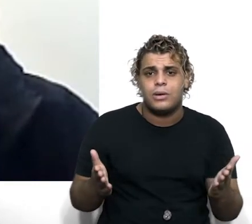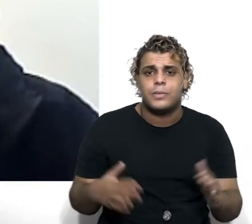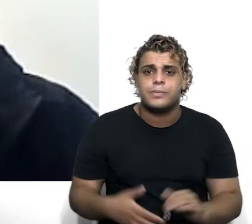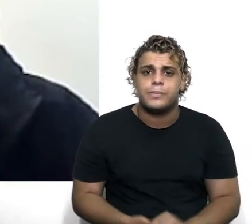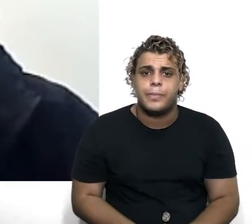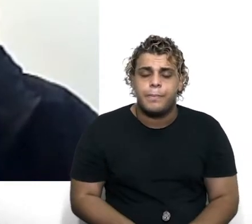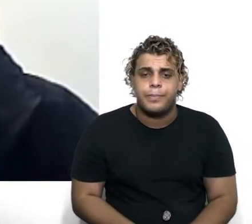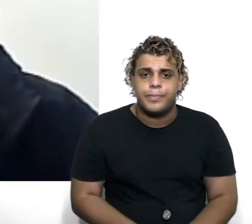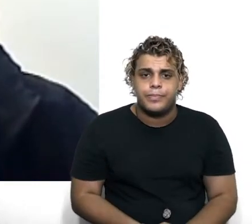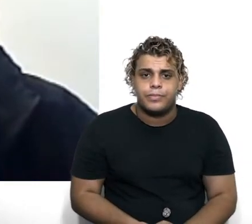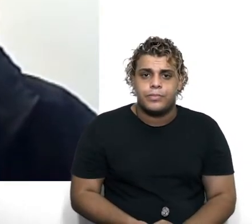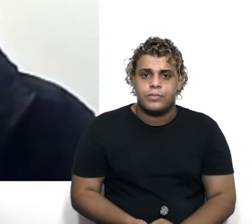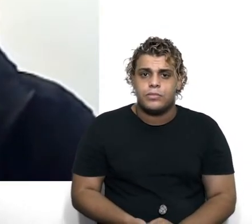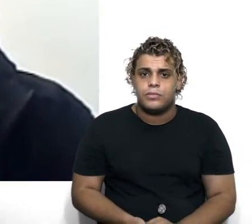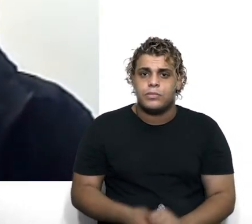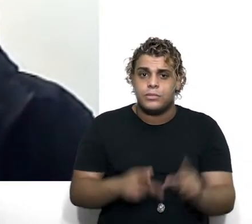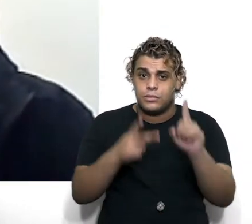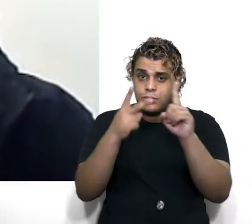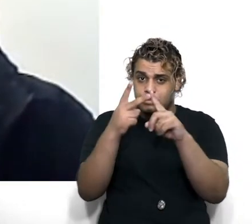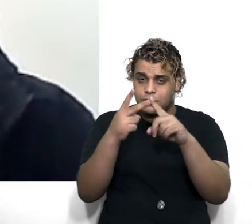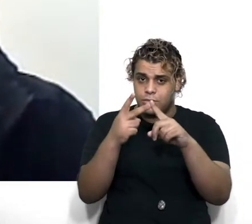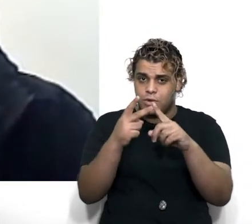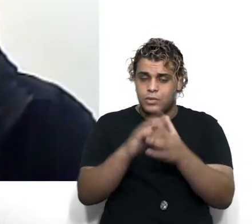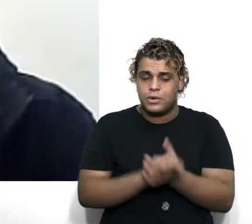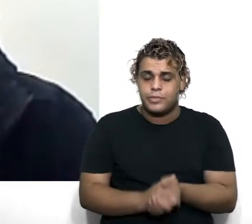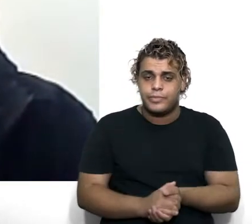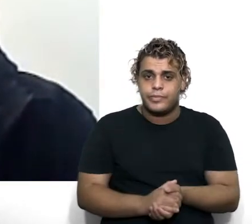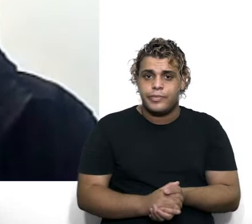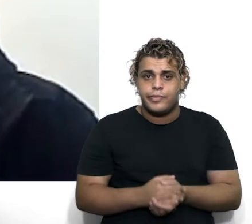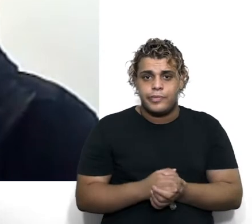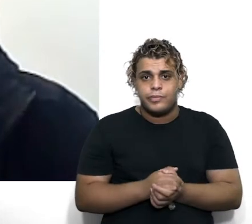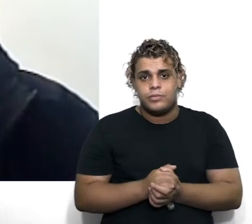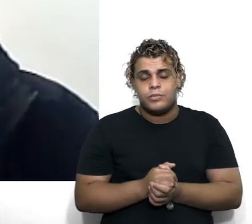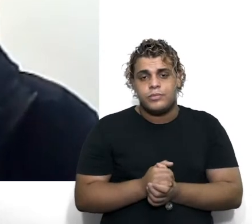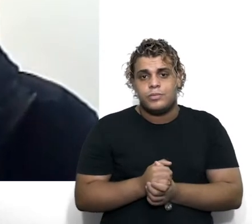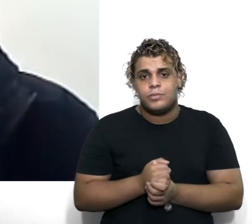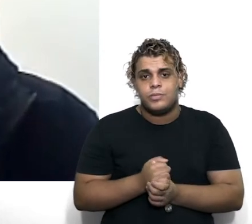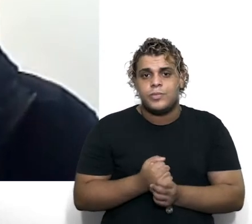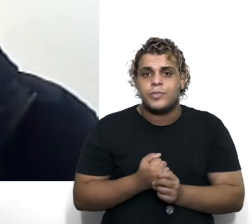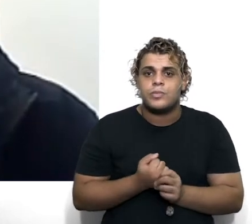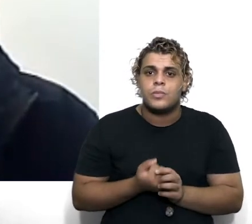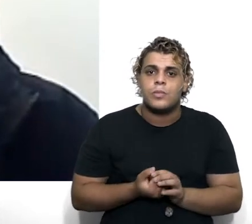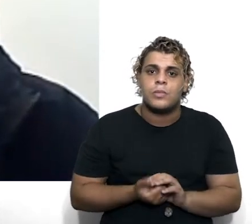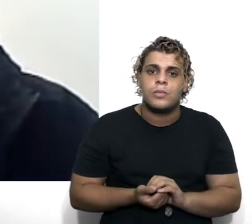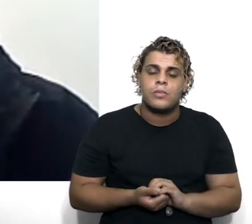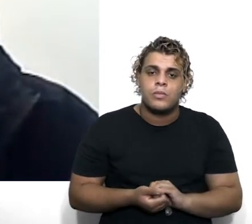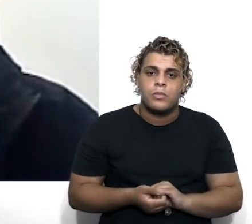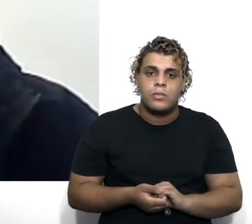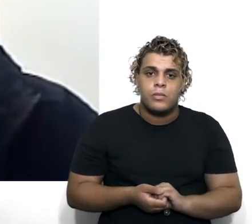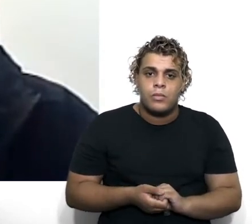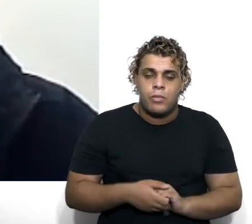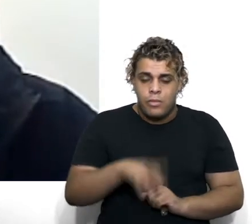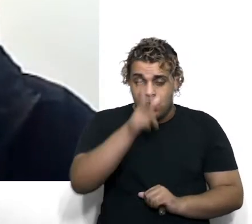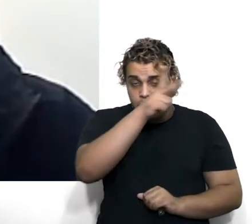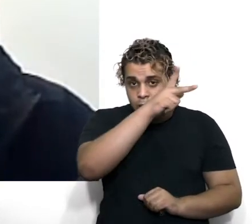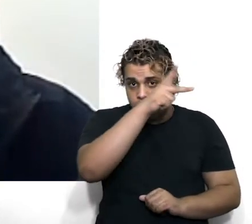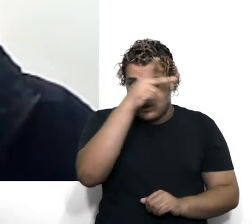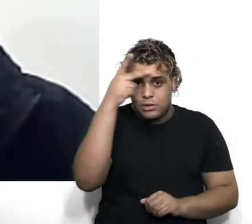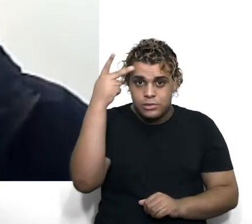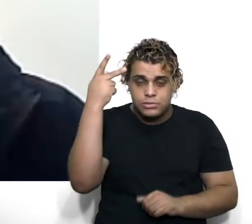na segunda fase, e por isso é que se calhar as pessoas até podem ter